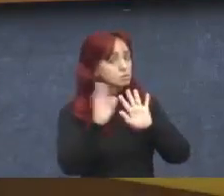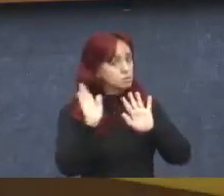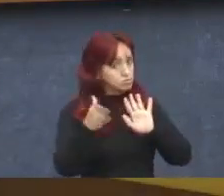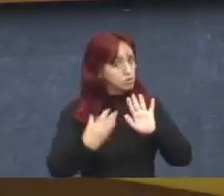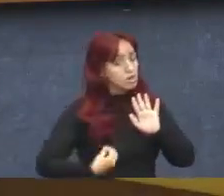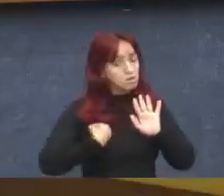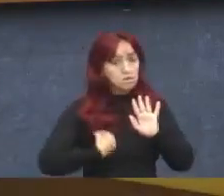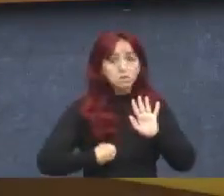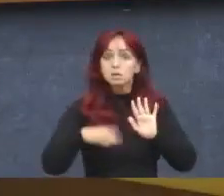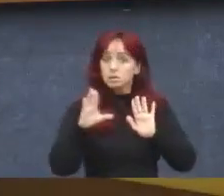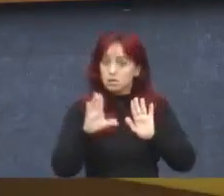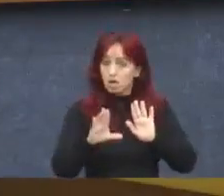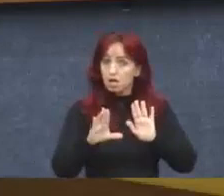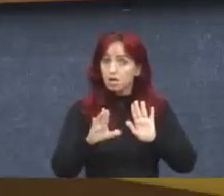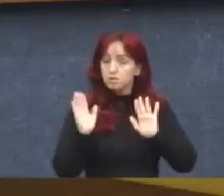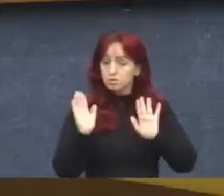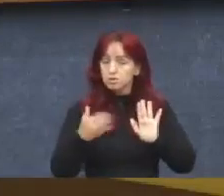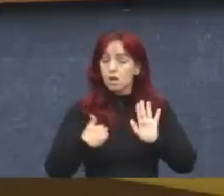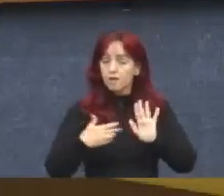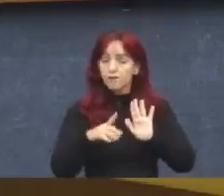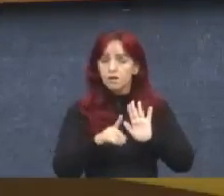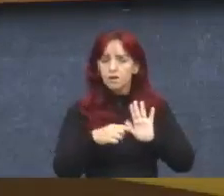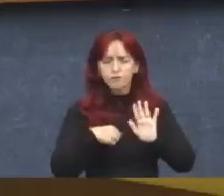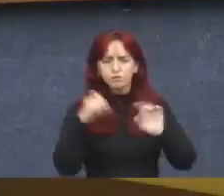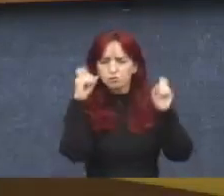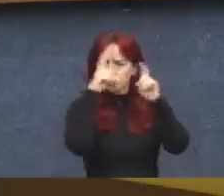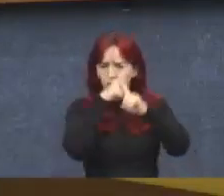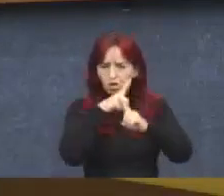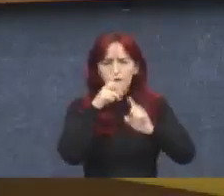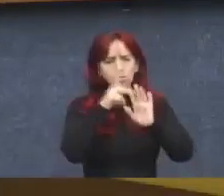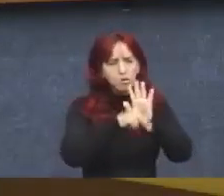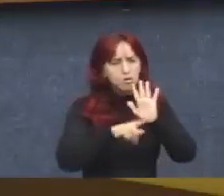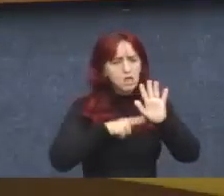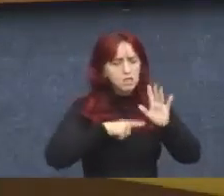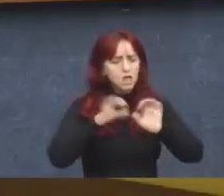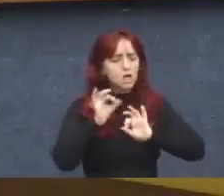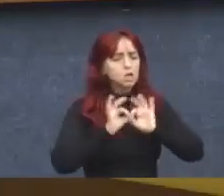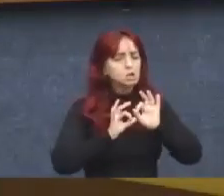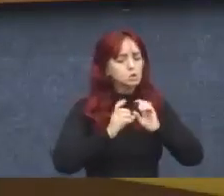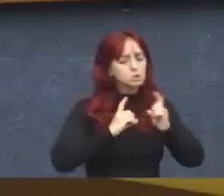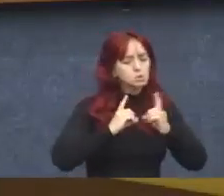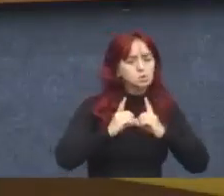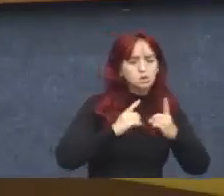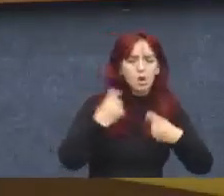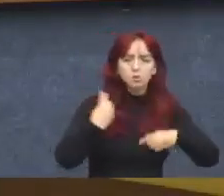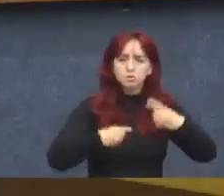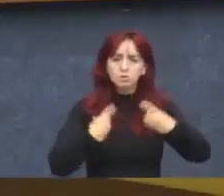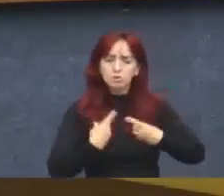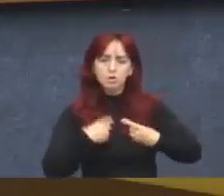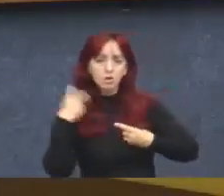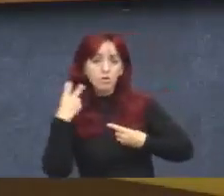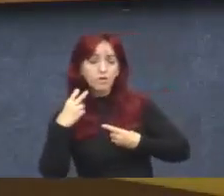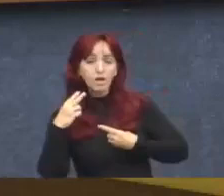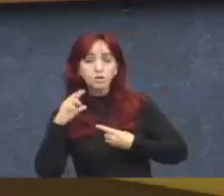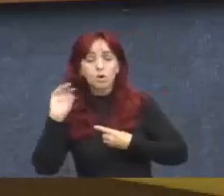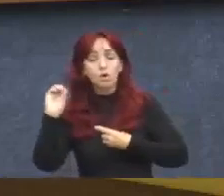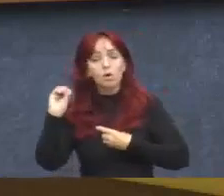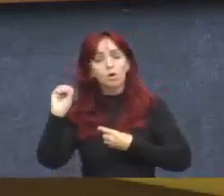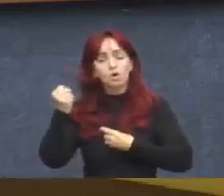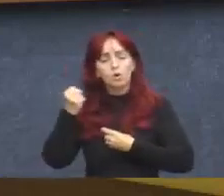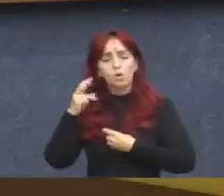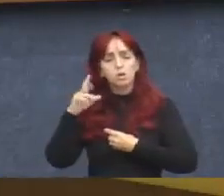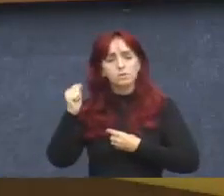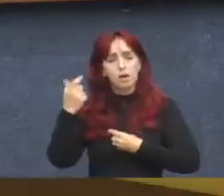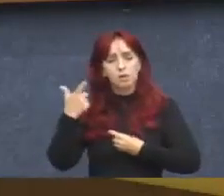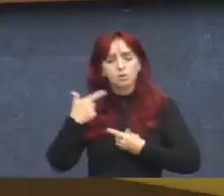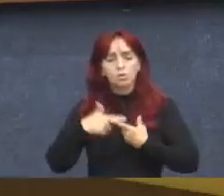Esse projeto foi eleito, foi traumático, foi difícil a discussão com o vereador Oswaldo Lopes, que nós conseguimos chegar a um tempo